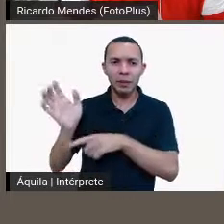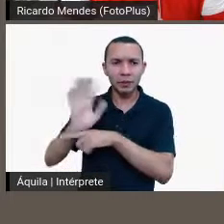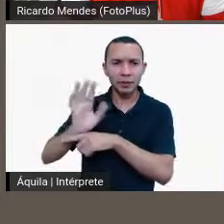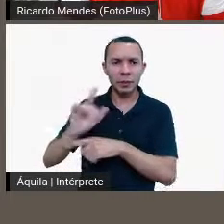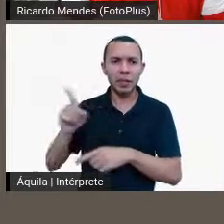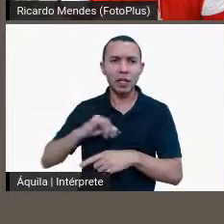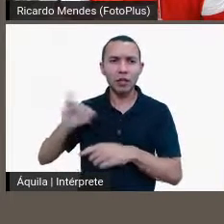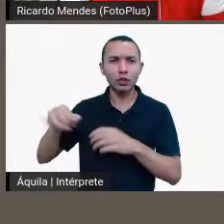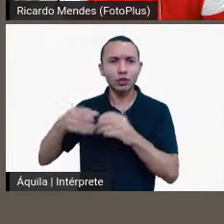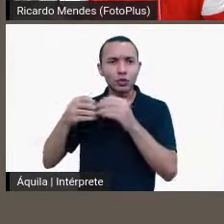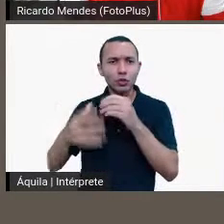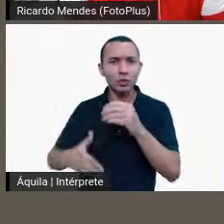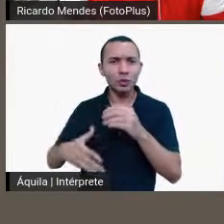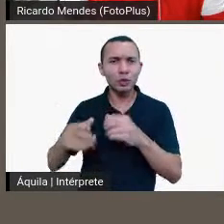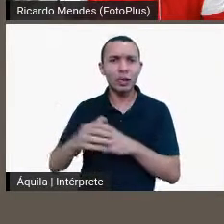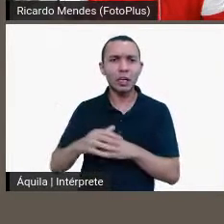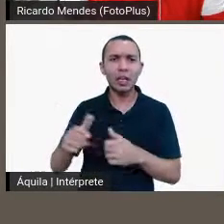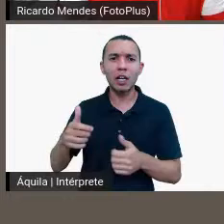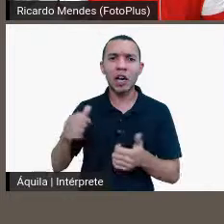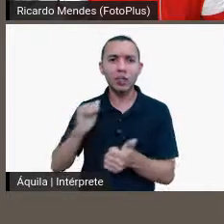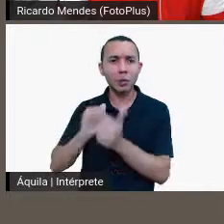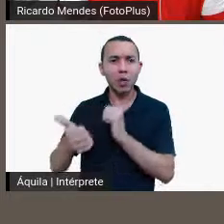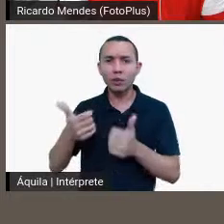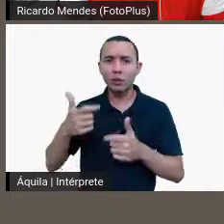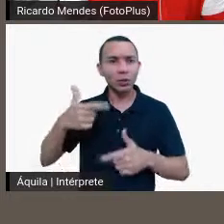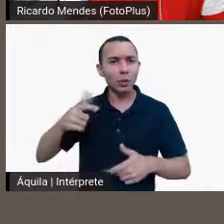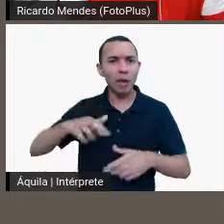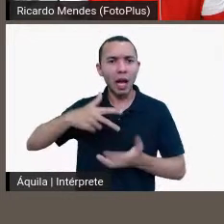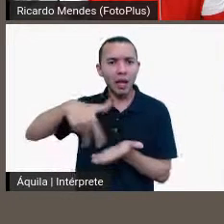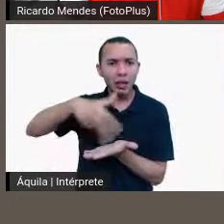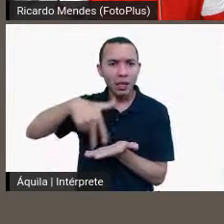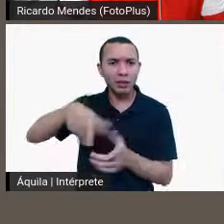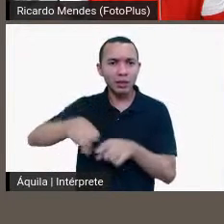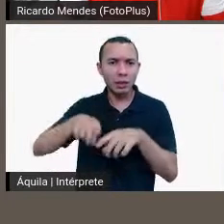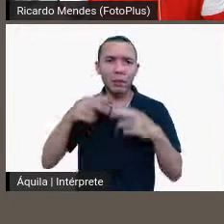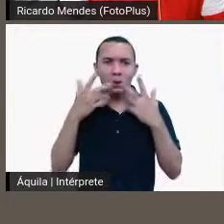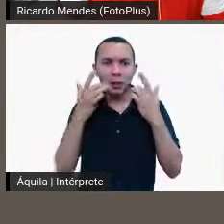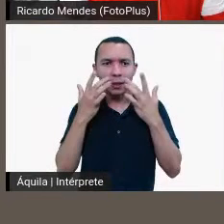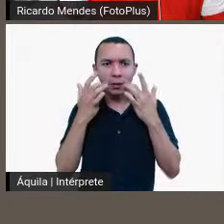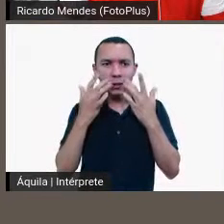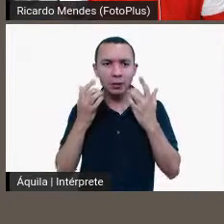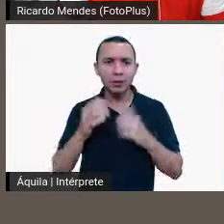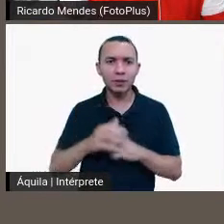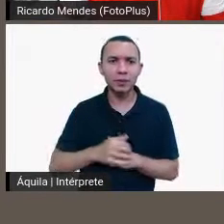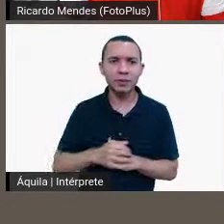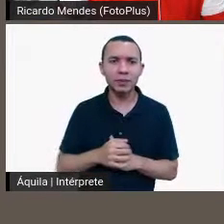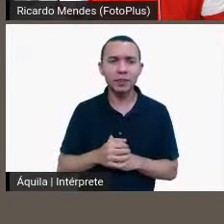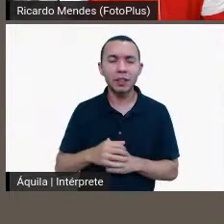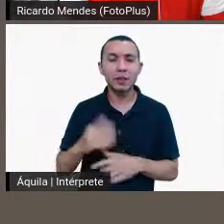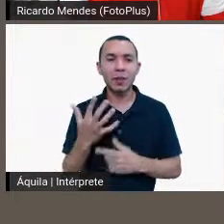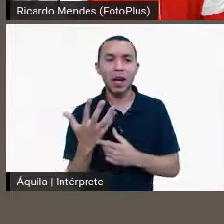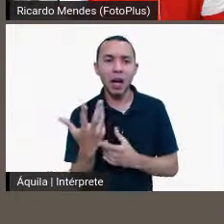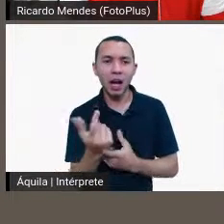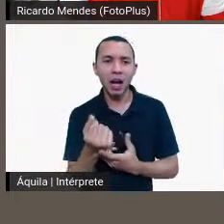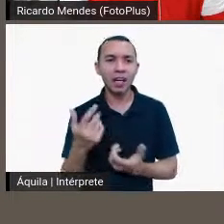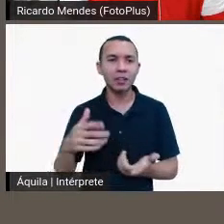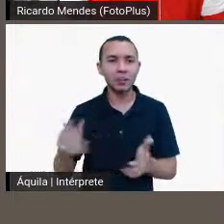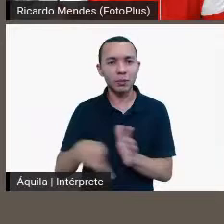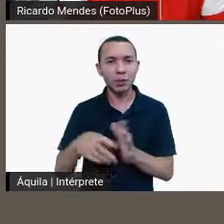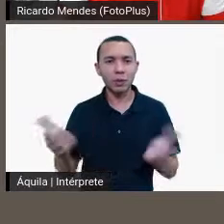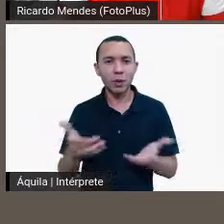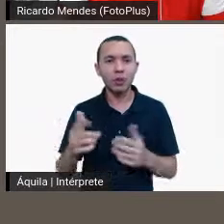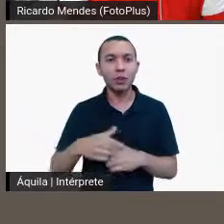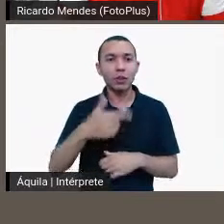um recorte restrito que não inclui a dança e o teatro. Mas, ainda assim, Zanini, que responde pelo extenso ensaio sobre arte contemporânea com 320